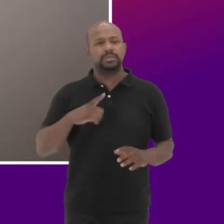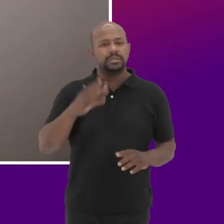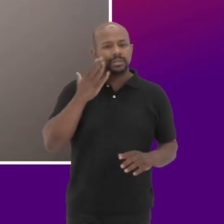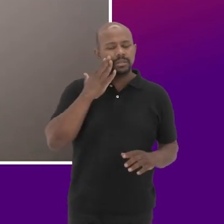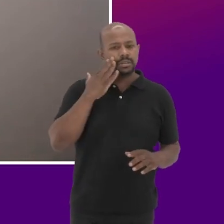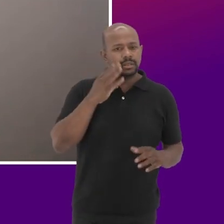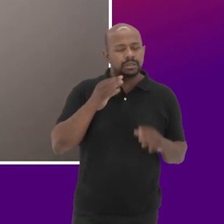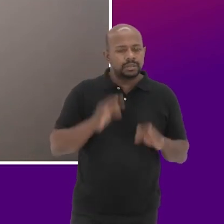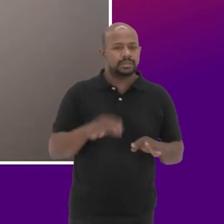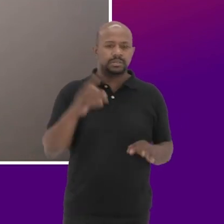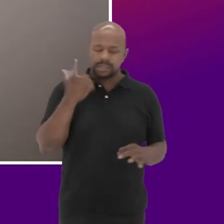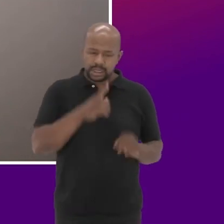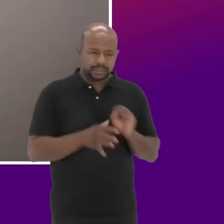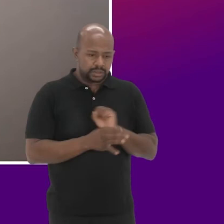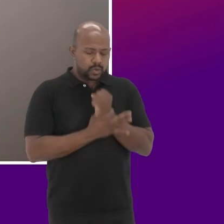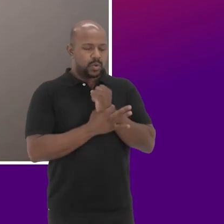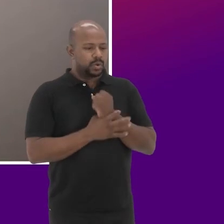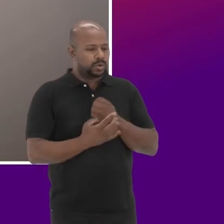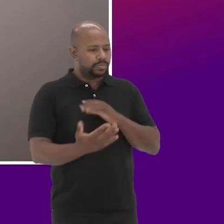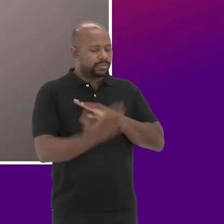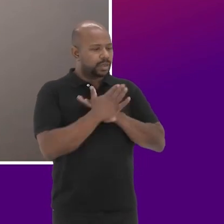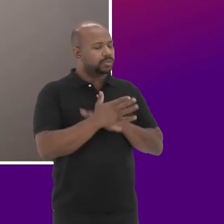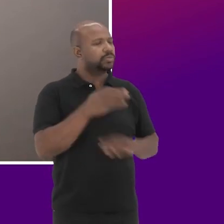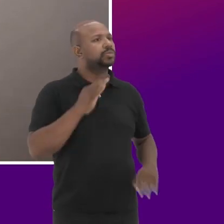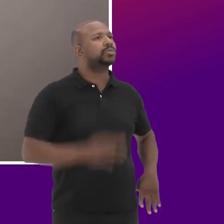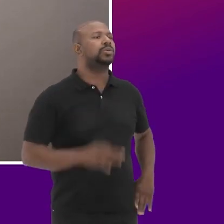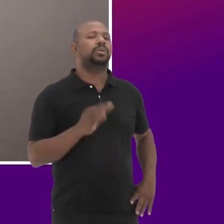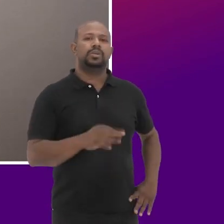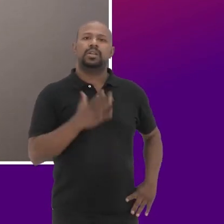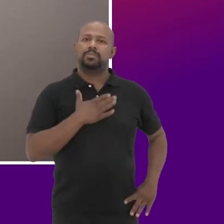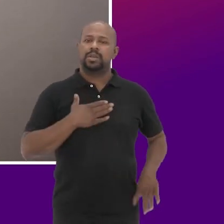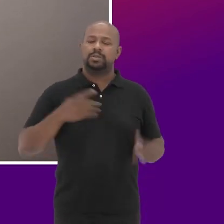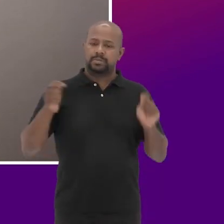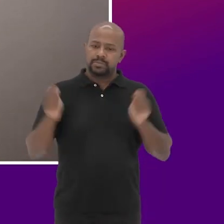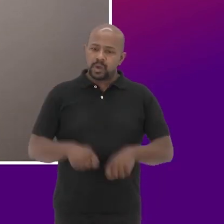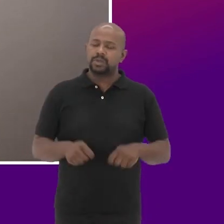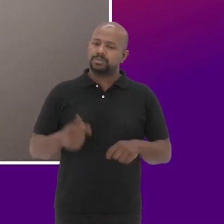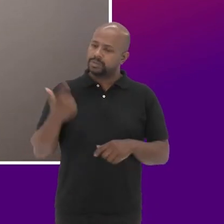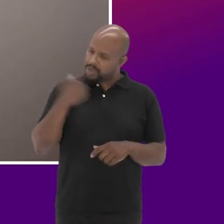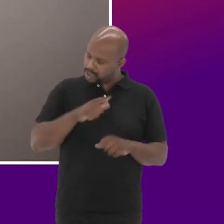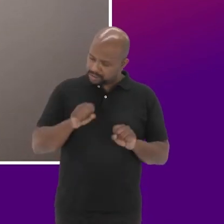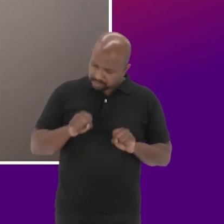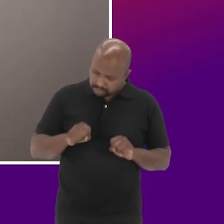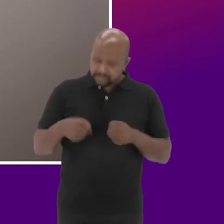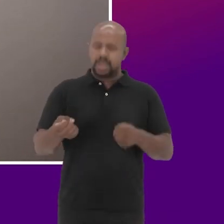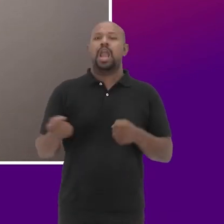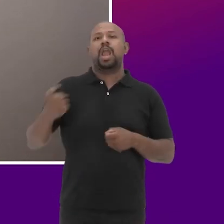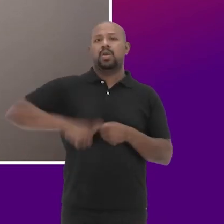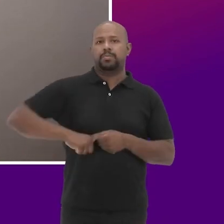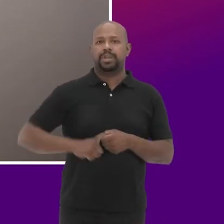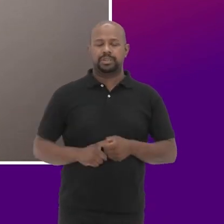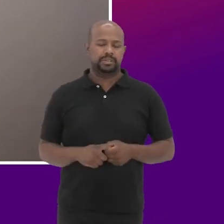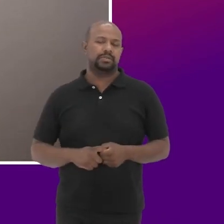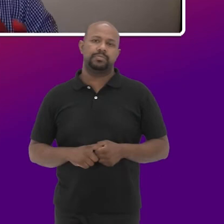vê que o fato de ter tido um seguro faz uma diferença nas suas possibilidades de recuperação.